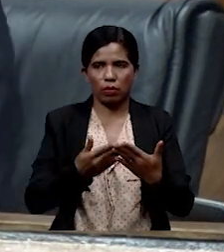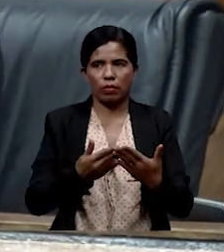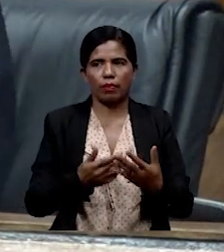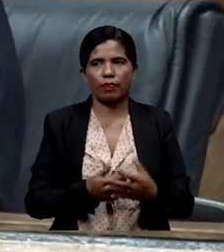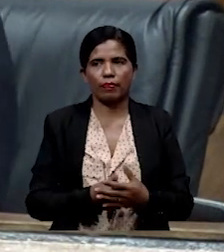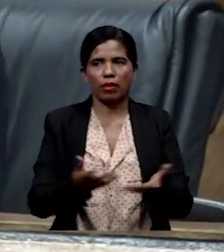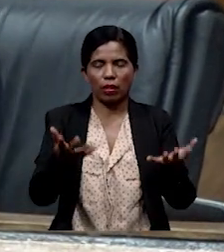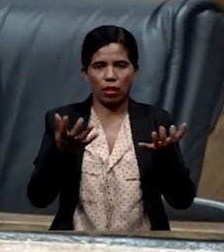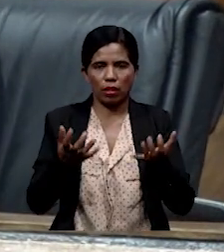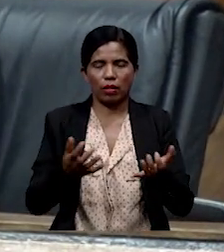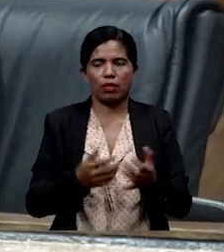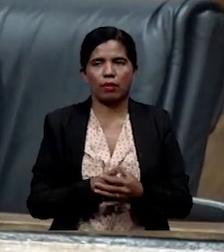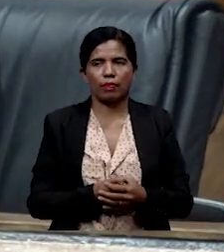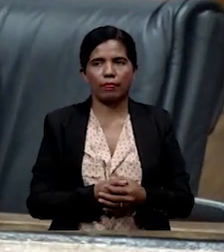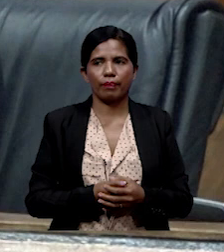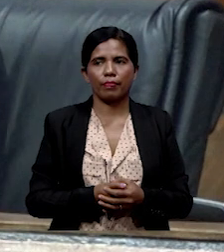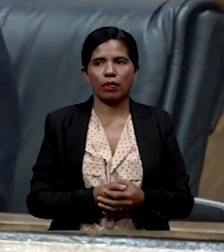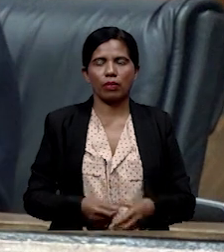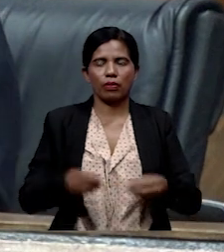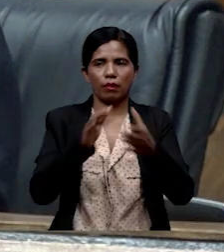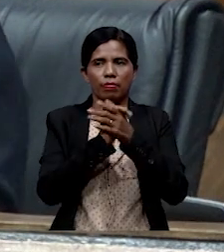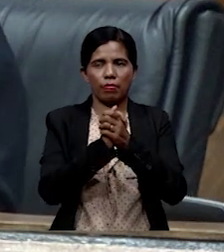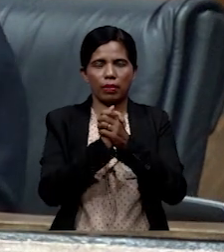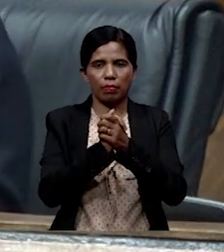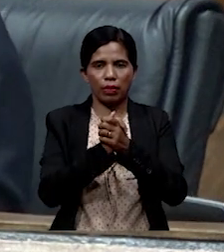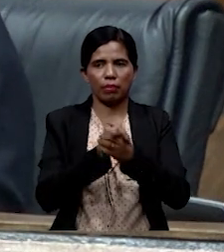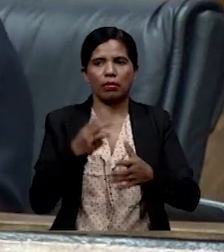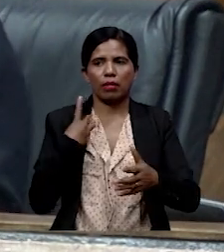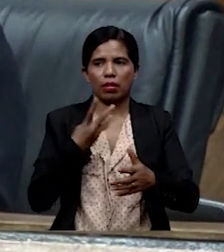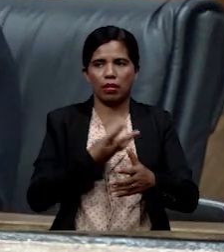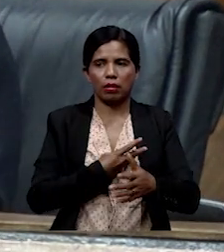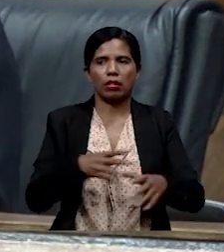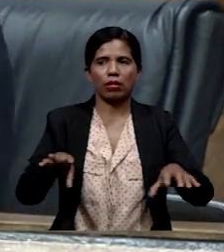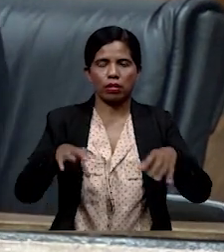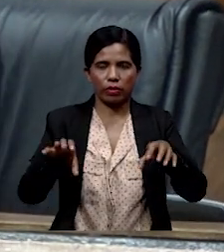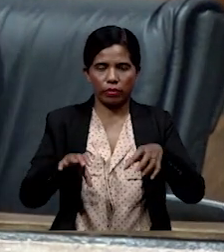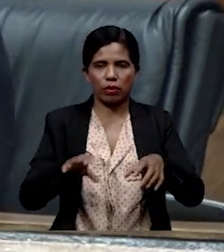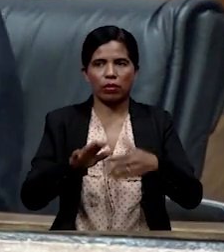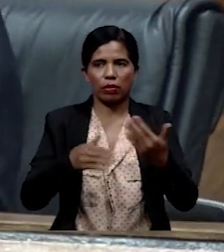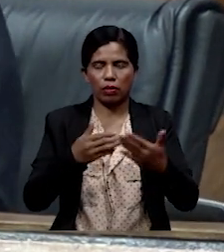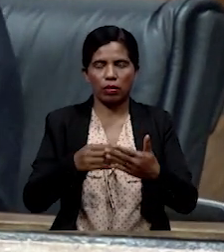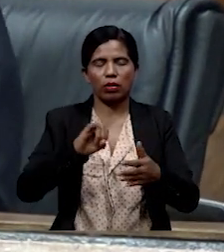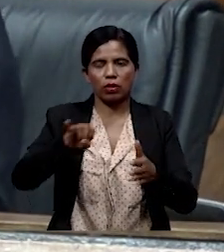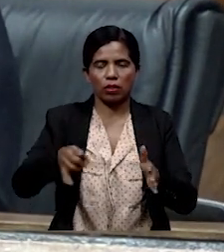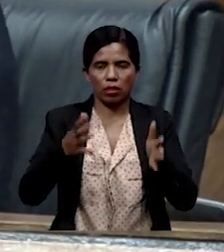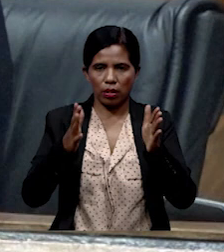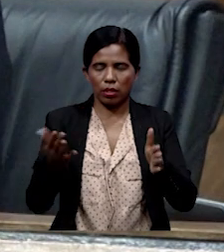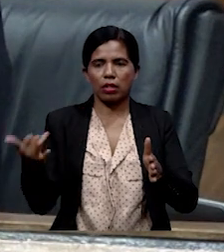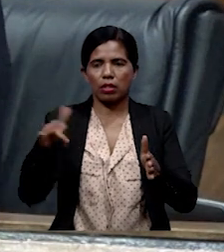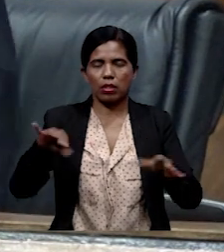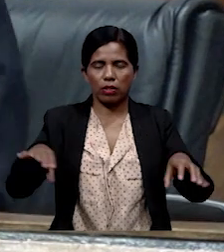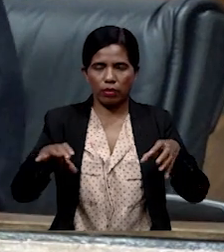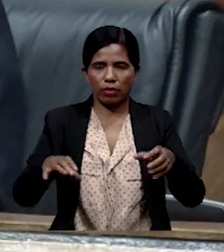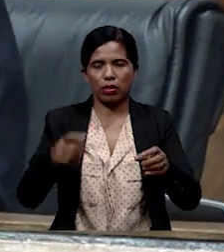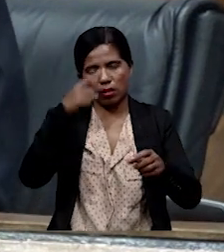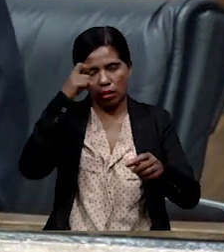a Caraca. Foi parabéns para ter serviço e ter jornalista no serviço, também